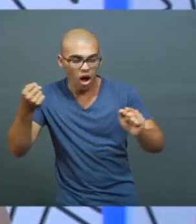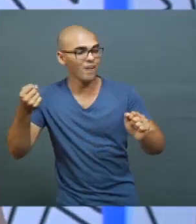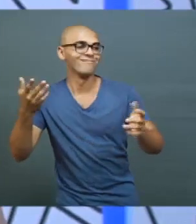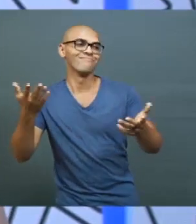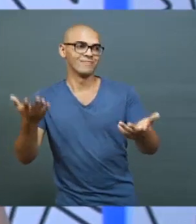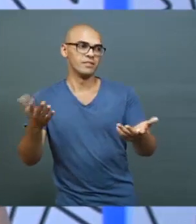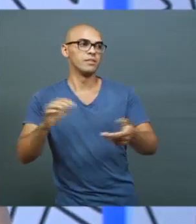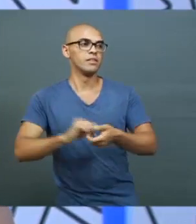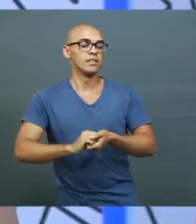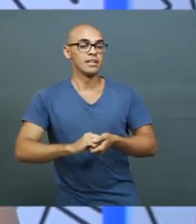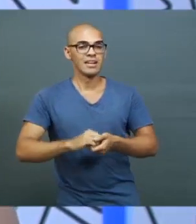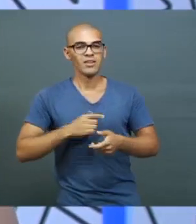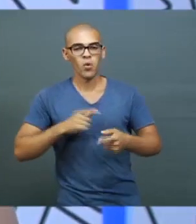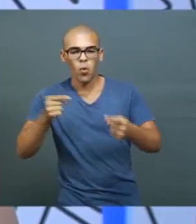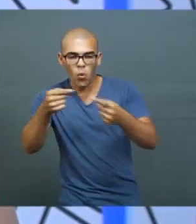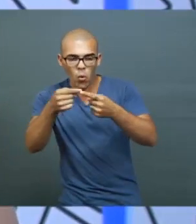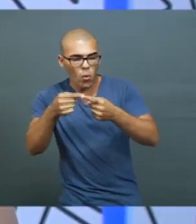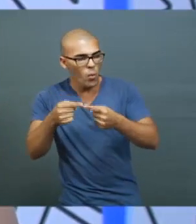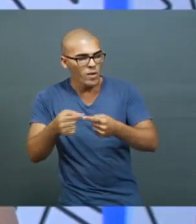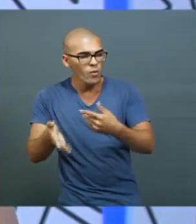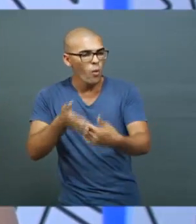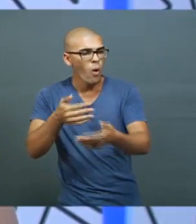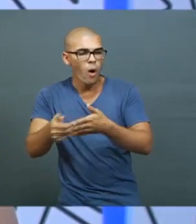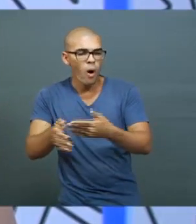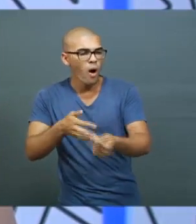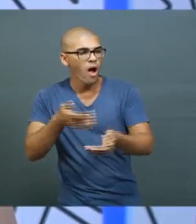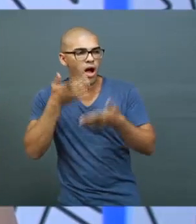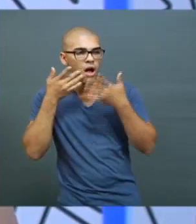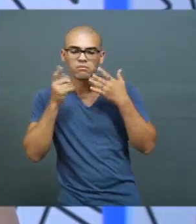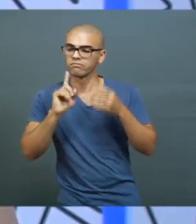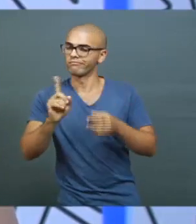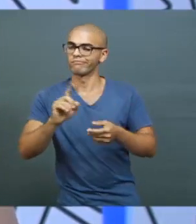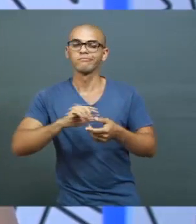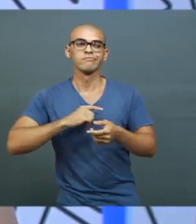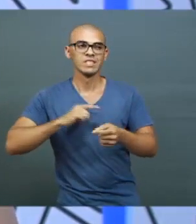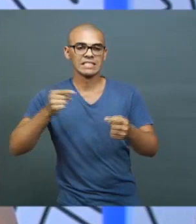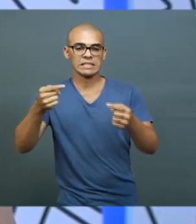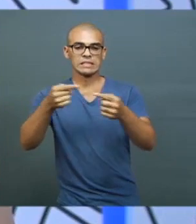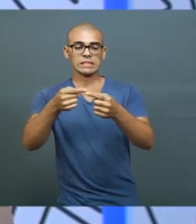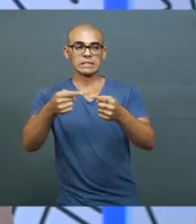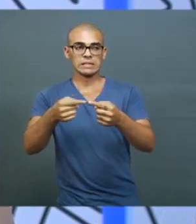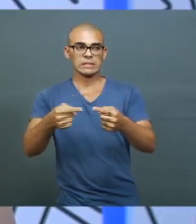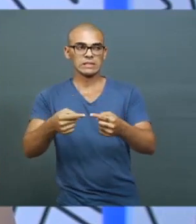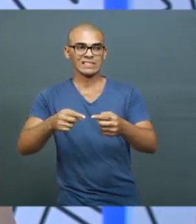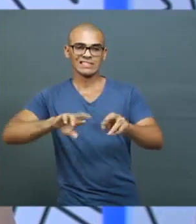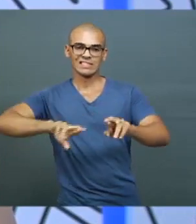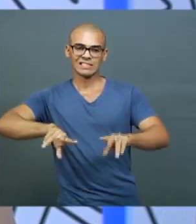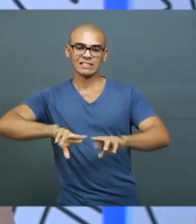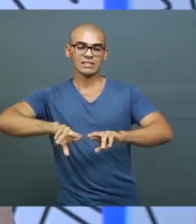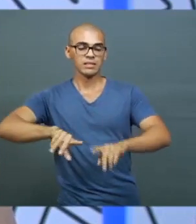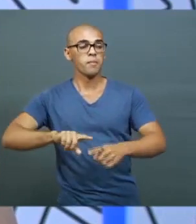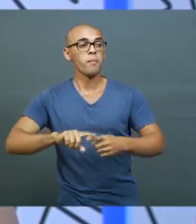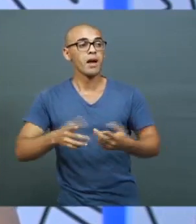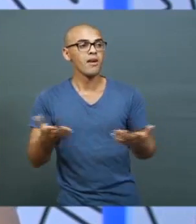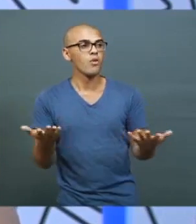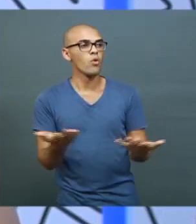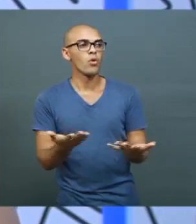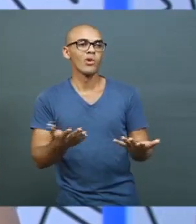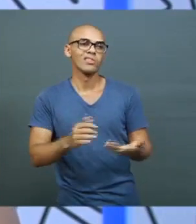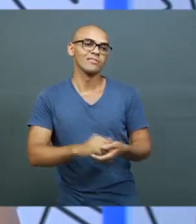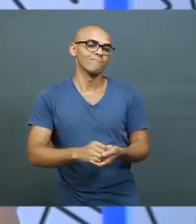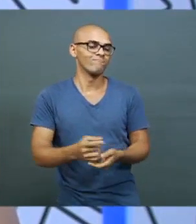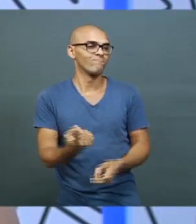para todo tipo de produção que o Teatro Municipal atende, né? Mas é o que temos hoje, é o único, na verdade, uhum. Né?